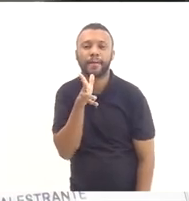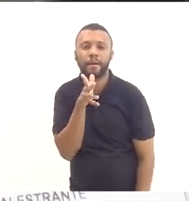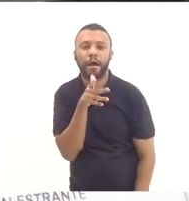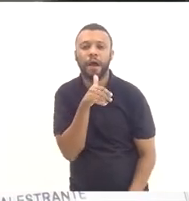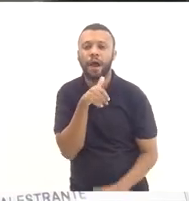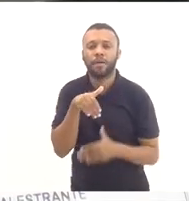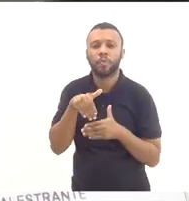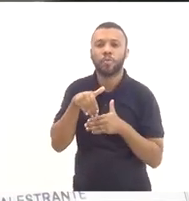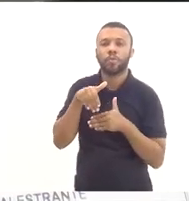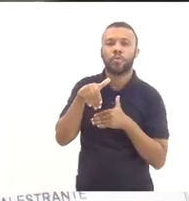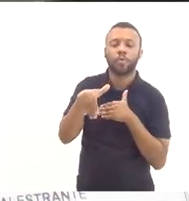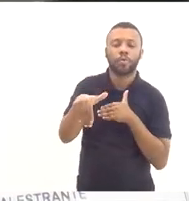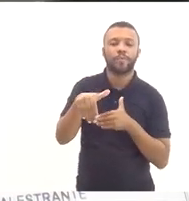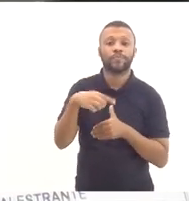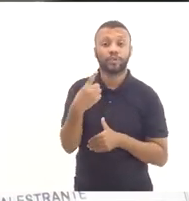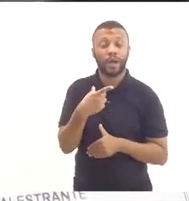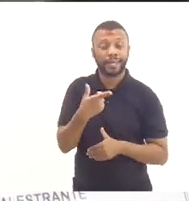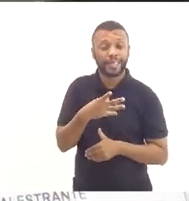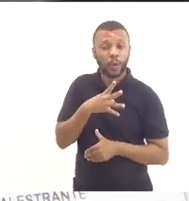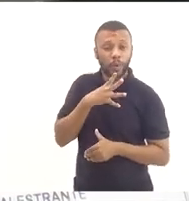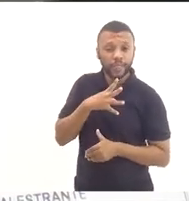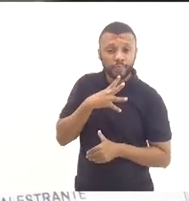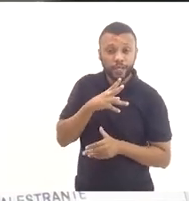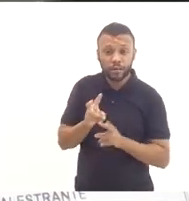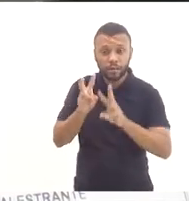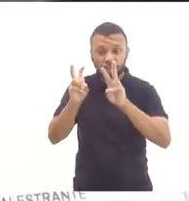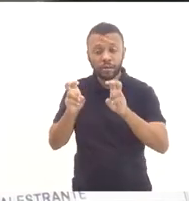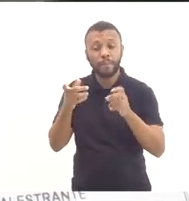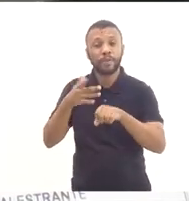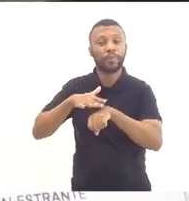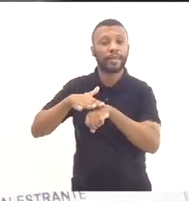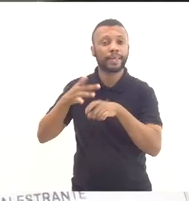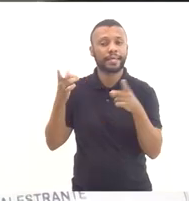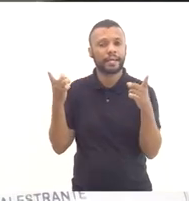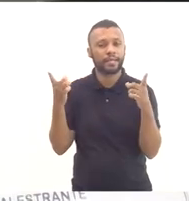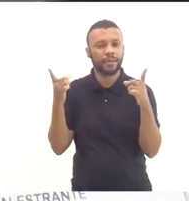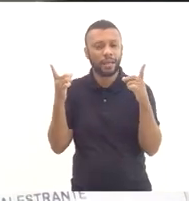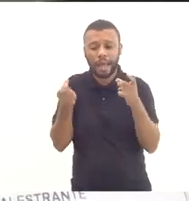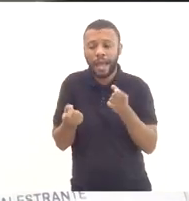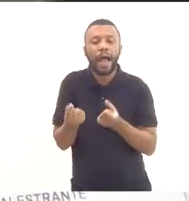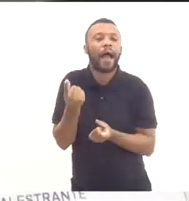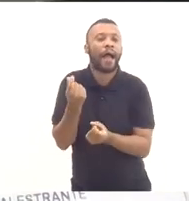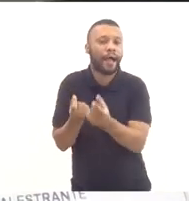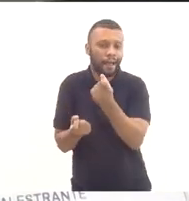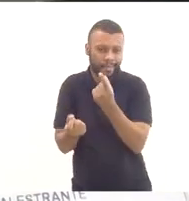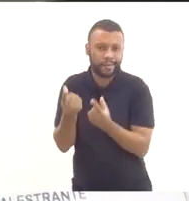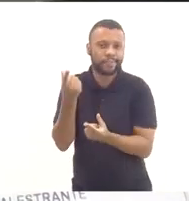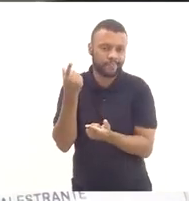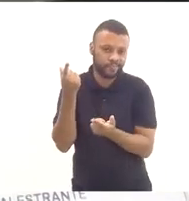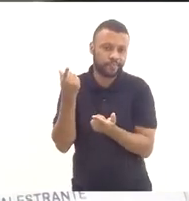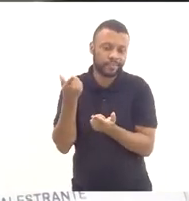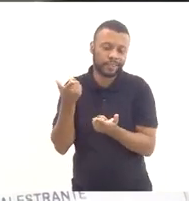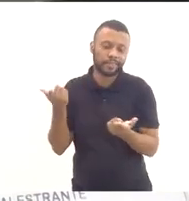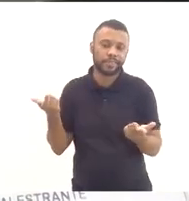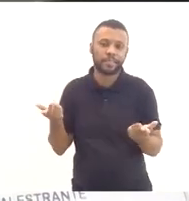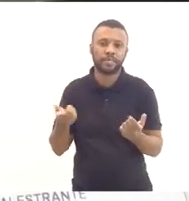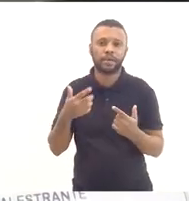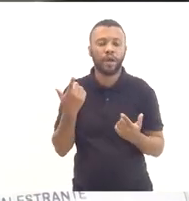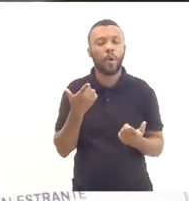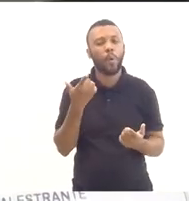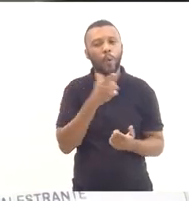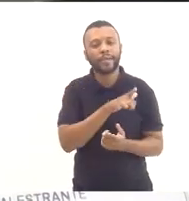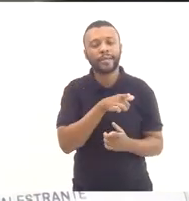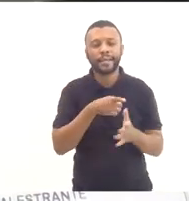é muito fraco nosso conhecimento em relação à doença Rara infelizmente então eu consegui esse diagnóstico que o médico disse para mim assim